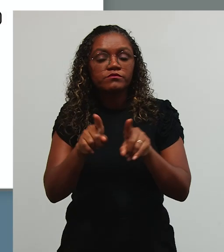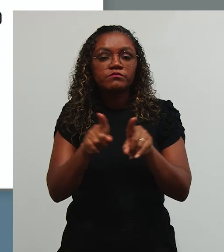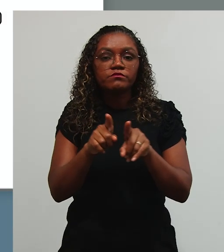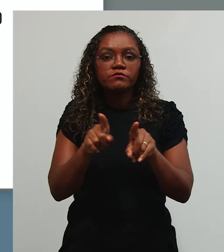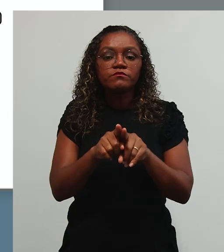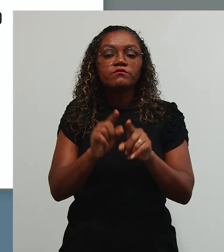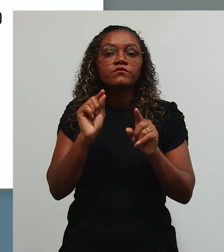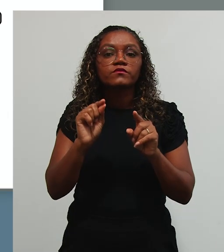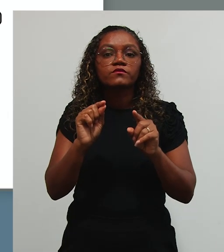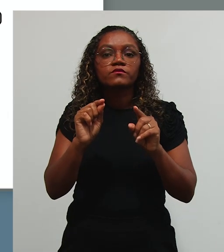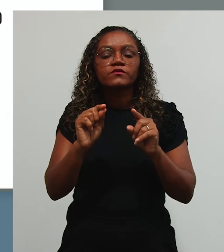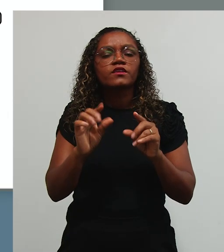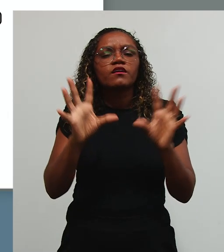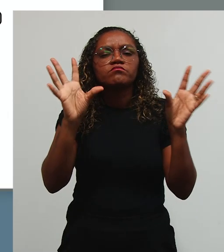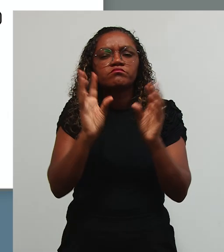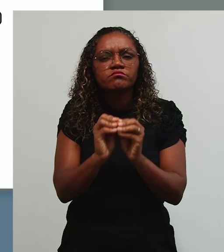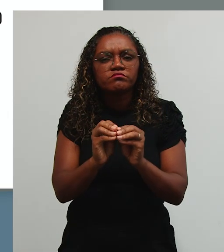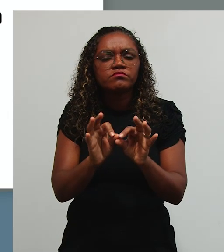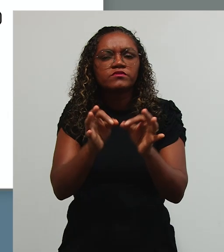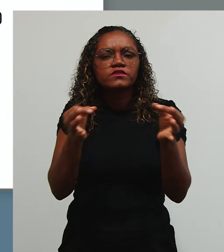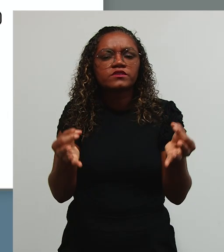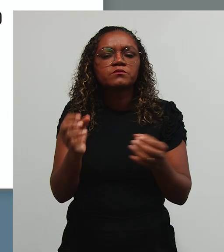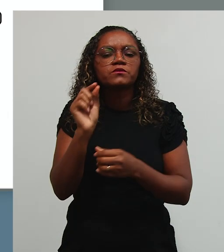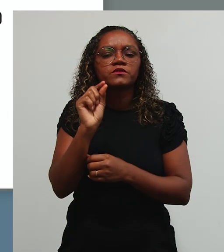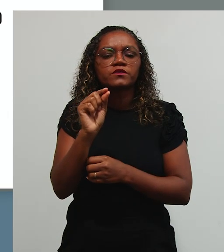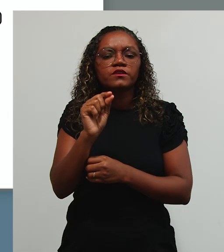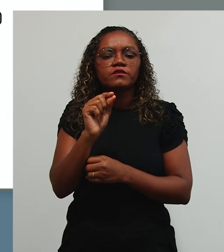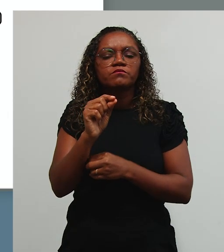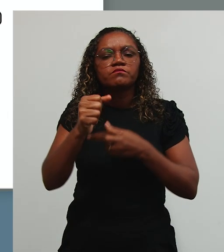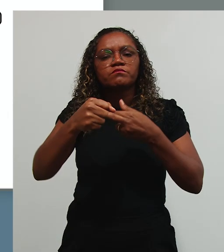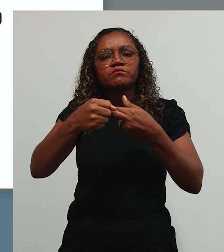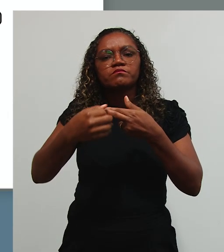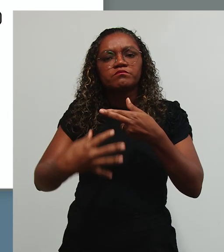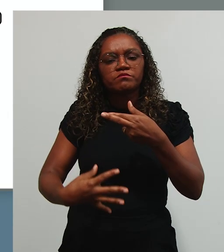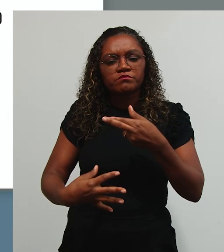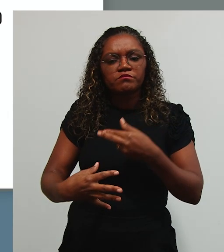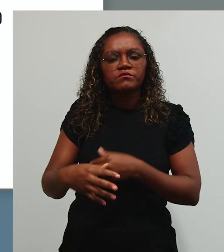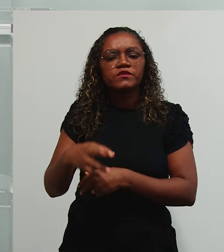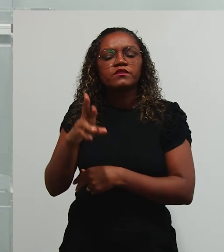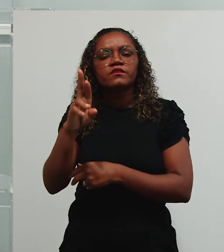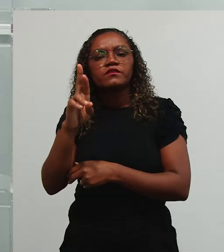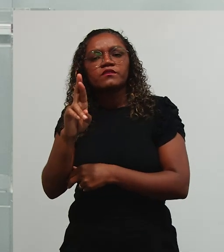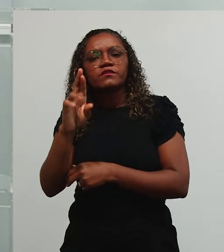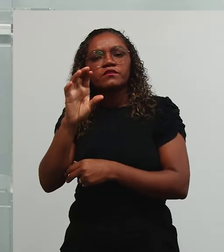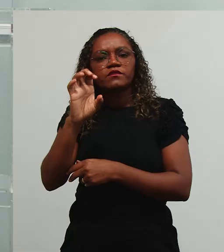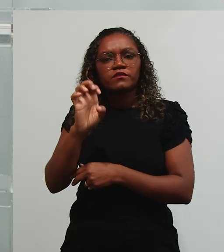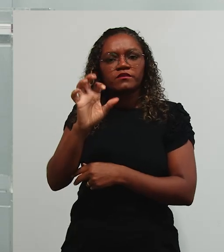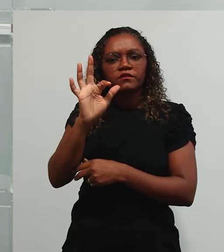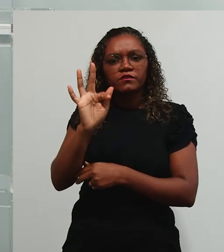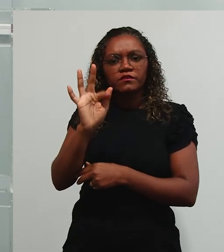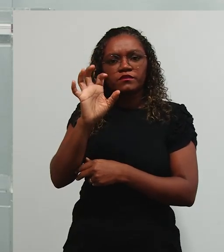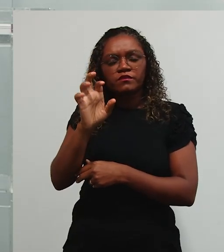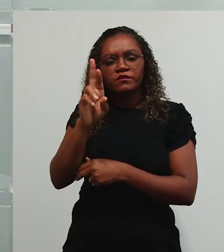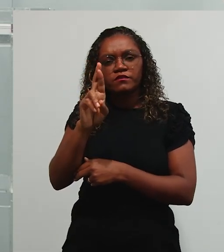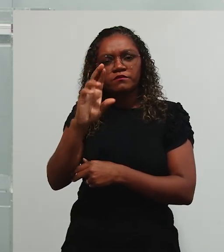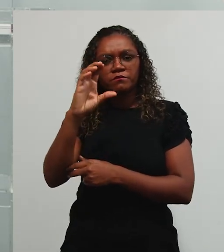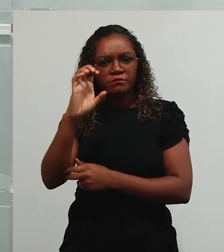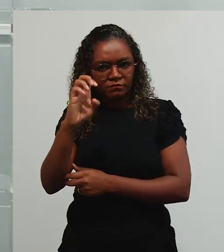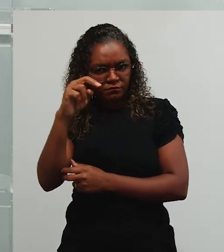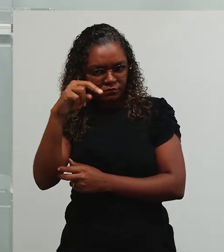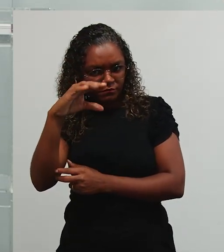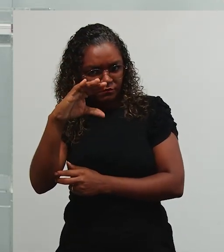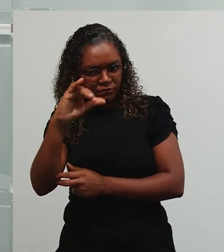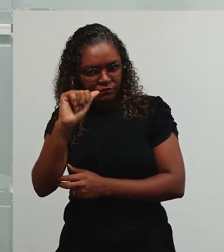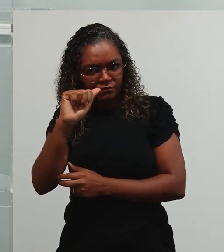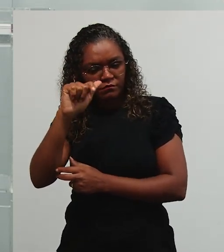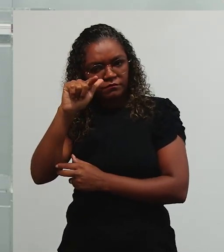bem generalista o referencial teórico. O que é o referencial teórico? Na nossa jornada de práticas colaborativas,